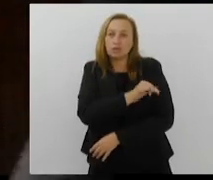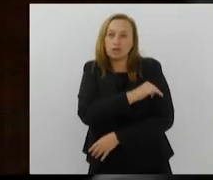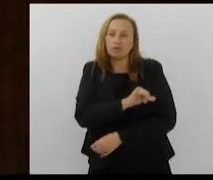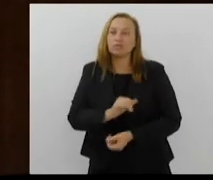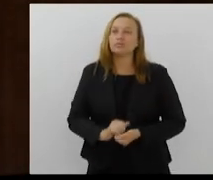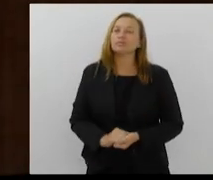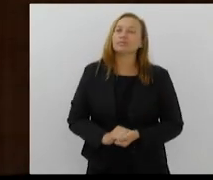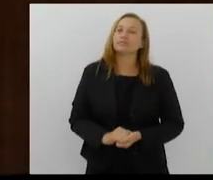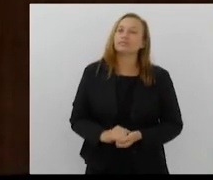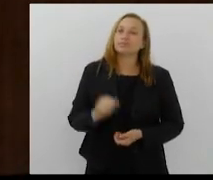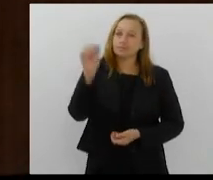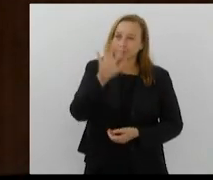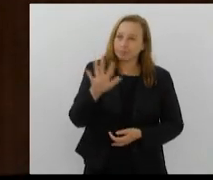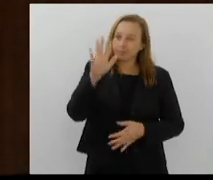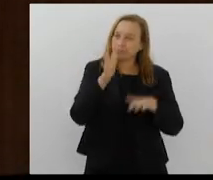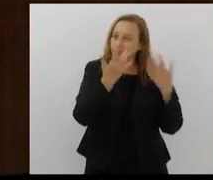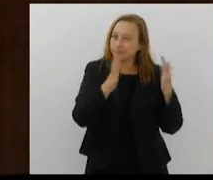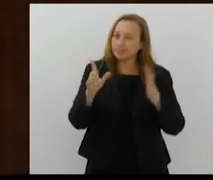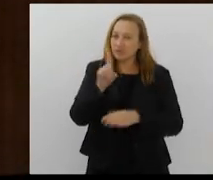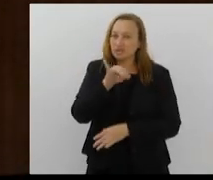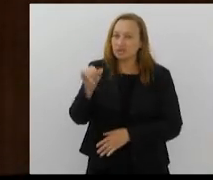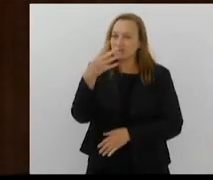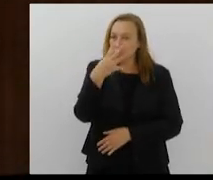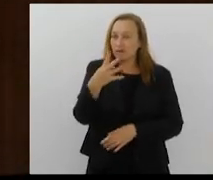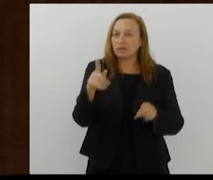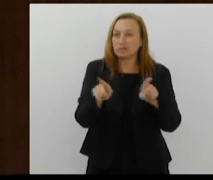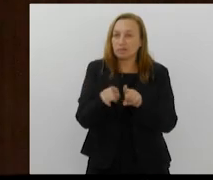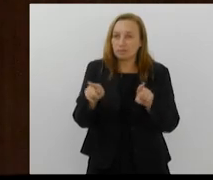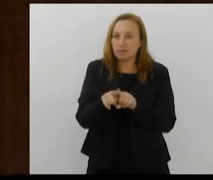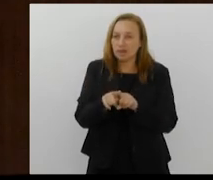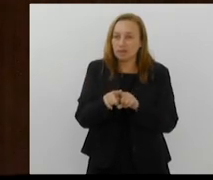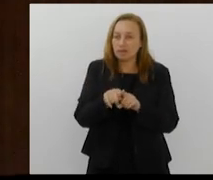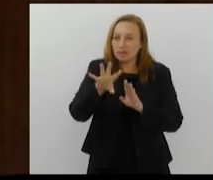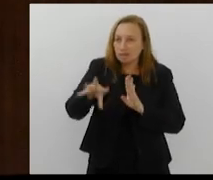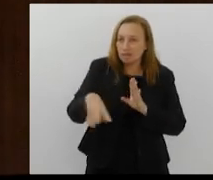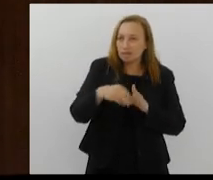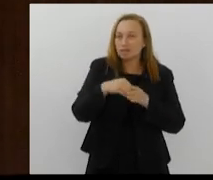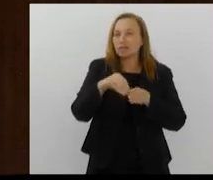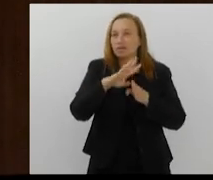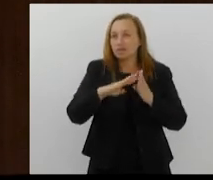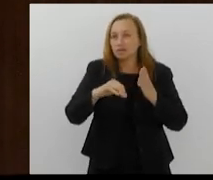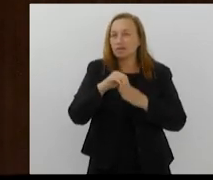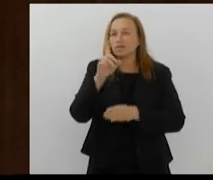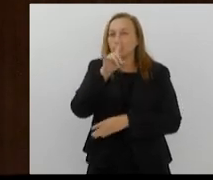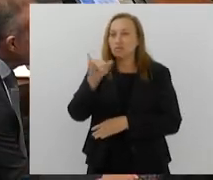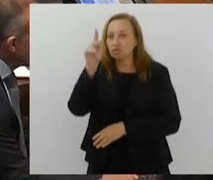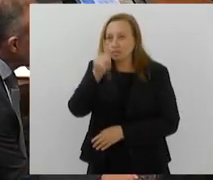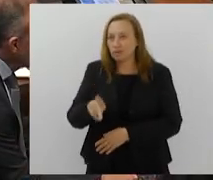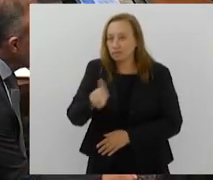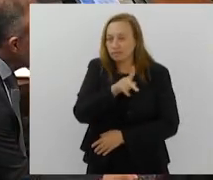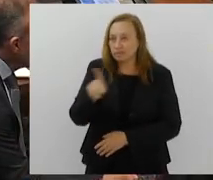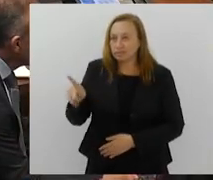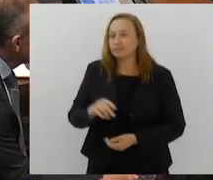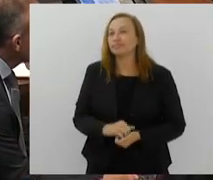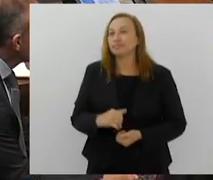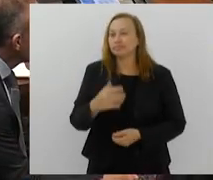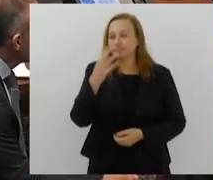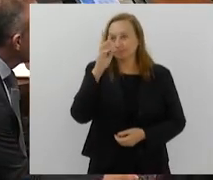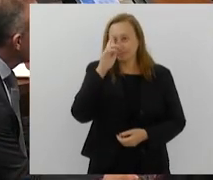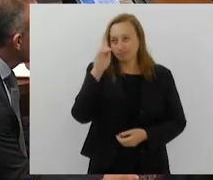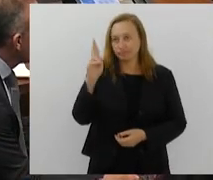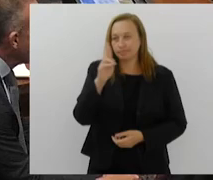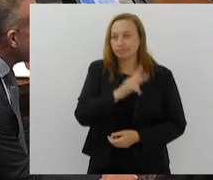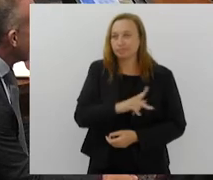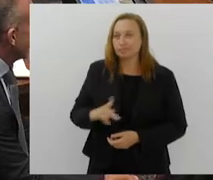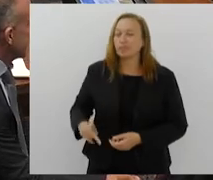também nacional. Então, celebramos, então, dia 4 agora, também no calendário estadual, o Dia do Padre. Muito obrigado. Senhora Presidente, para